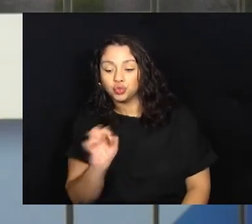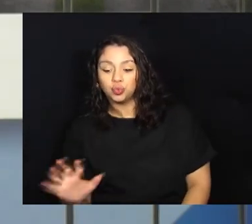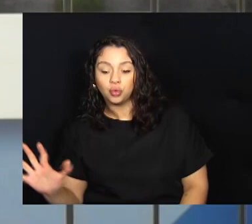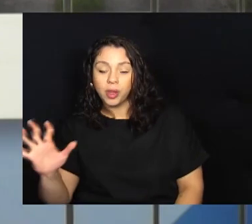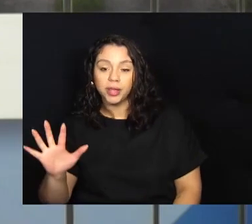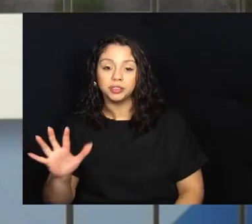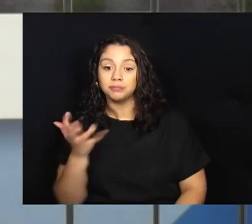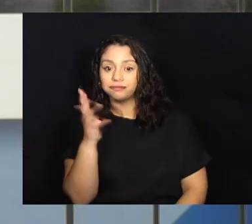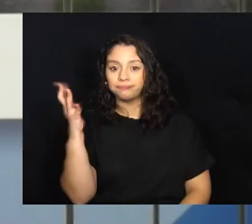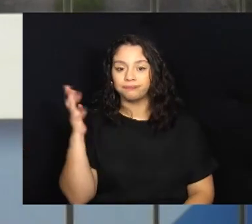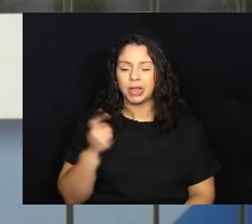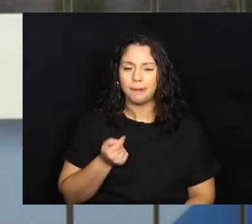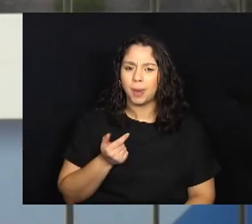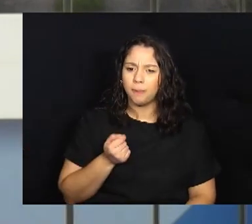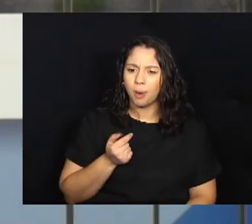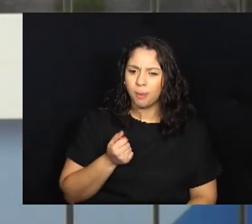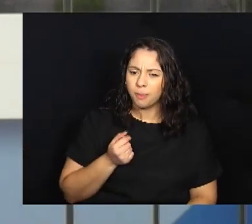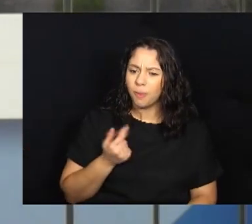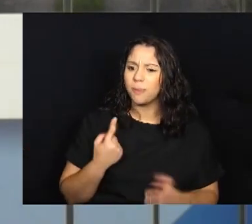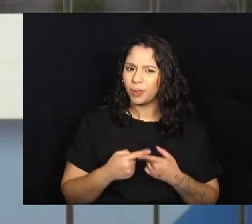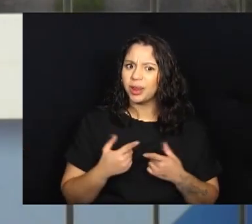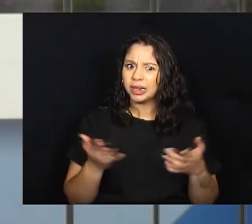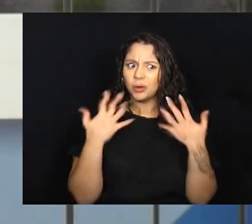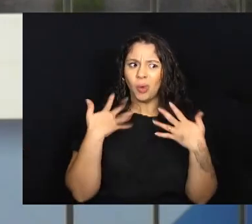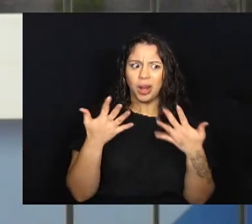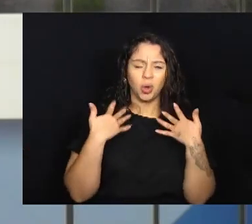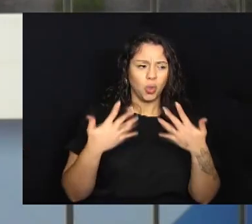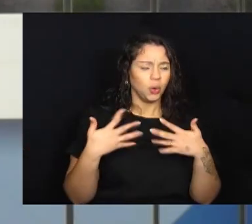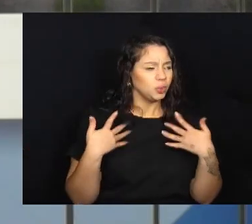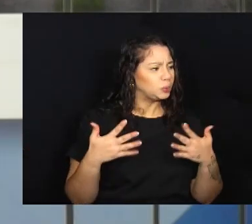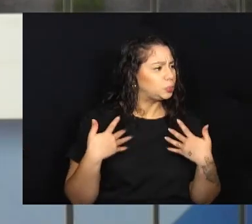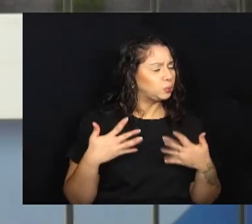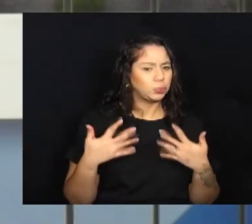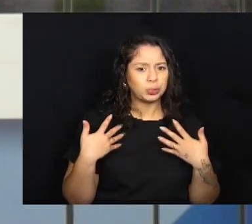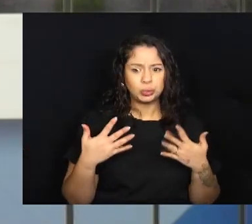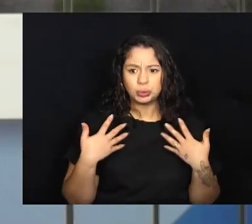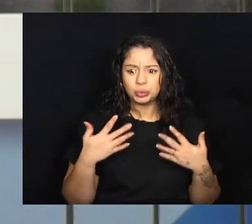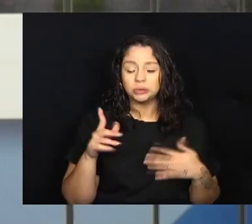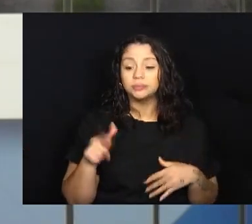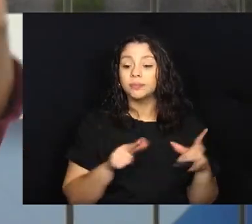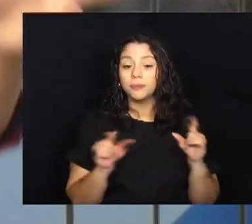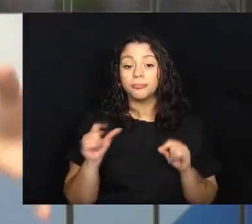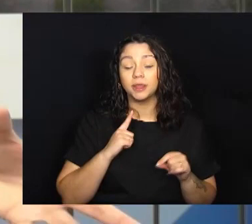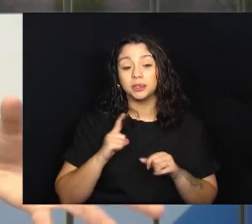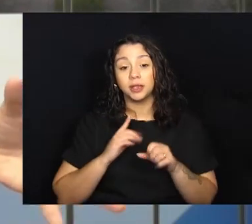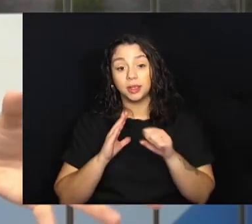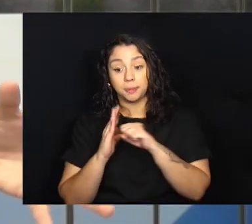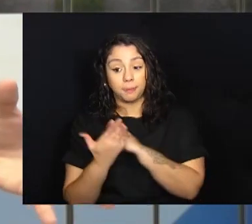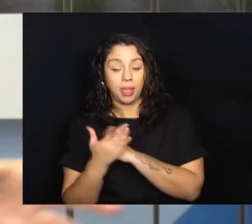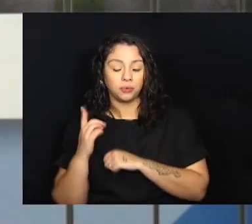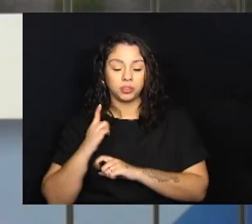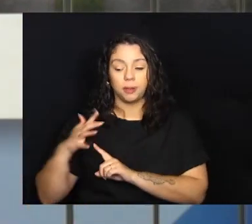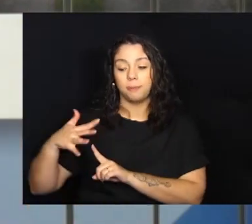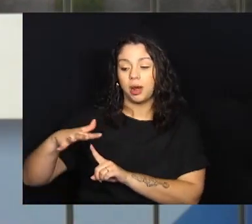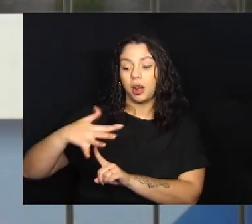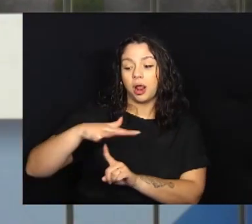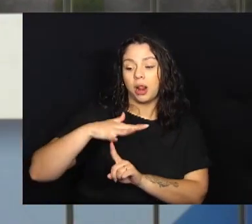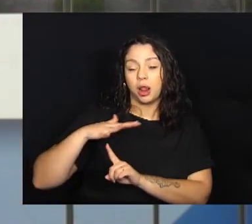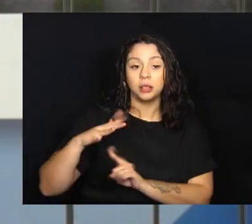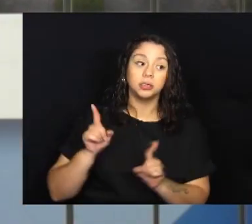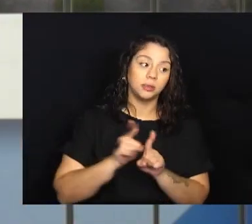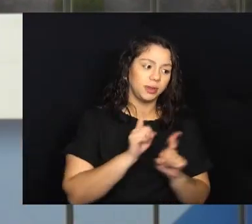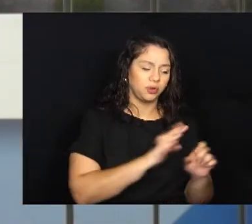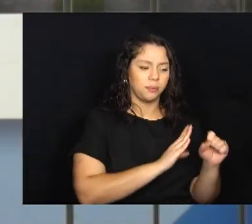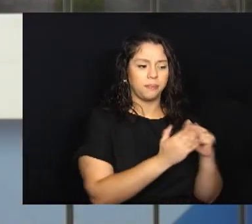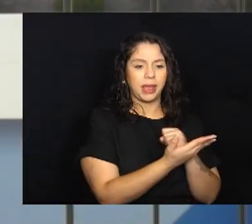menor. E não é à toa que no calor se sente... Uma coisa é você estar no bairro perto do bosque. Outra coisa é você estar num bairro